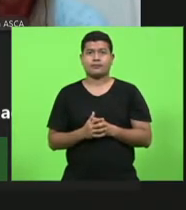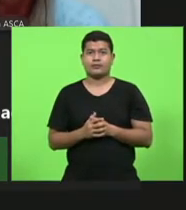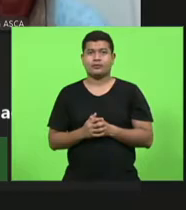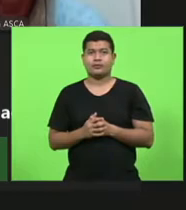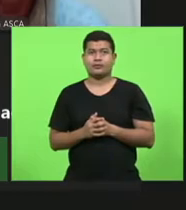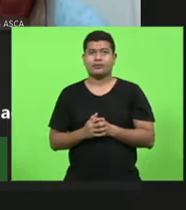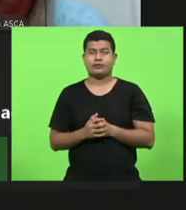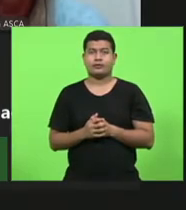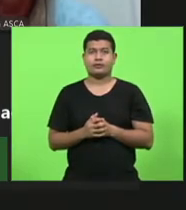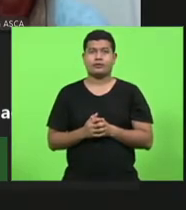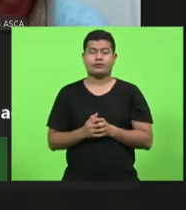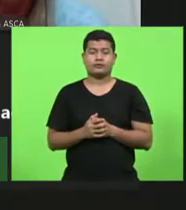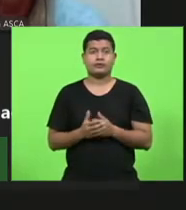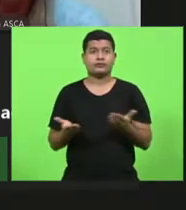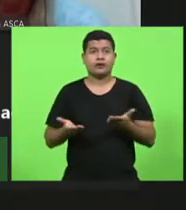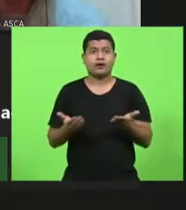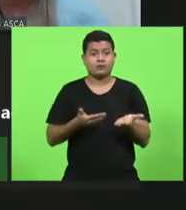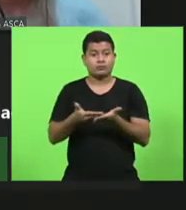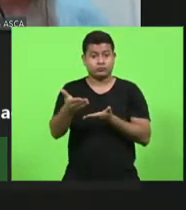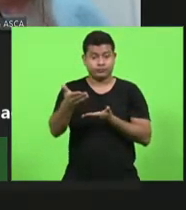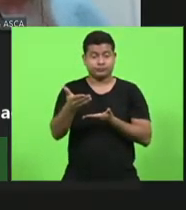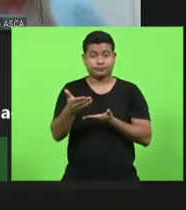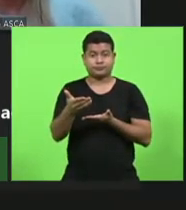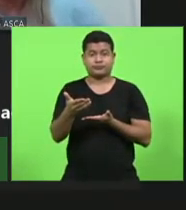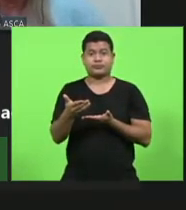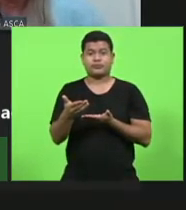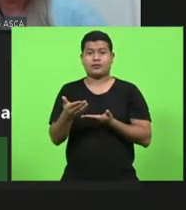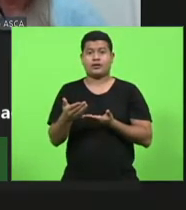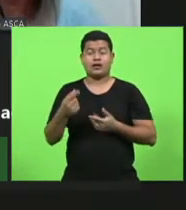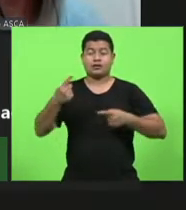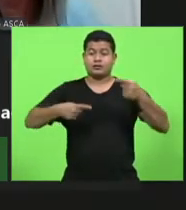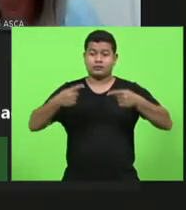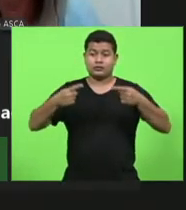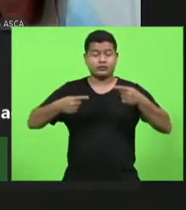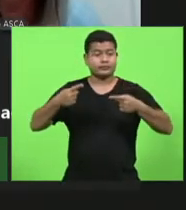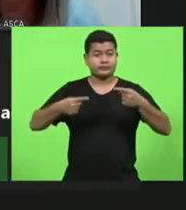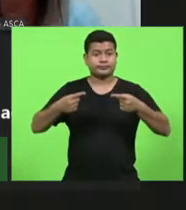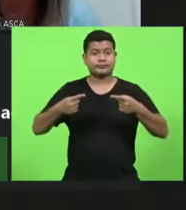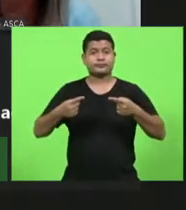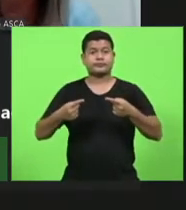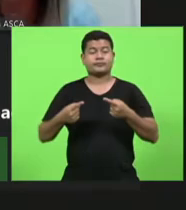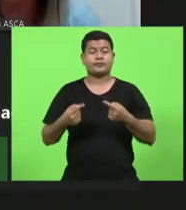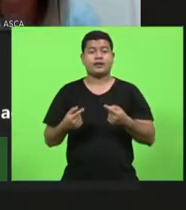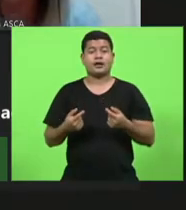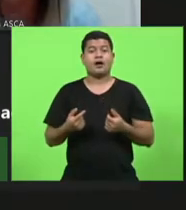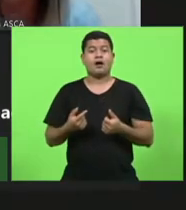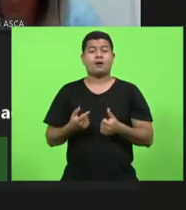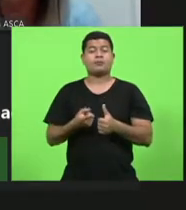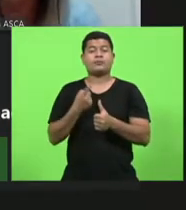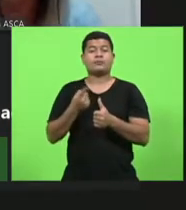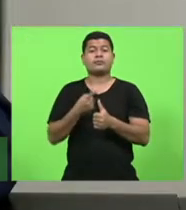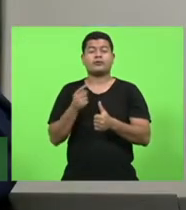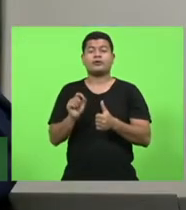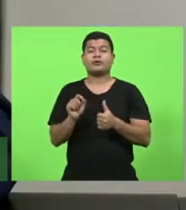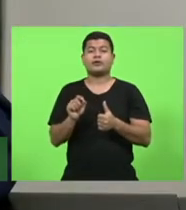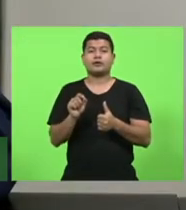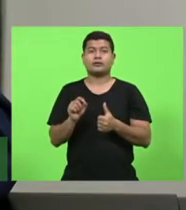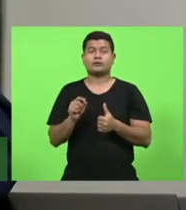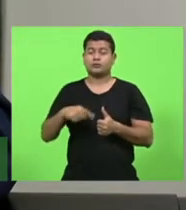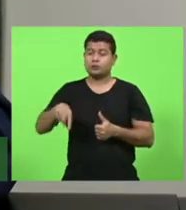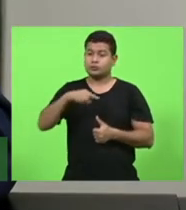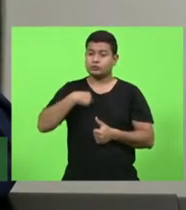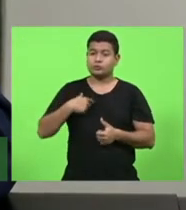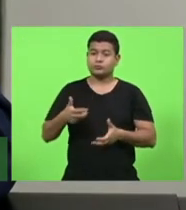Bom, vamos dar início, então, a esse debate. Inicialmente, nós queremos